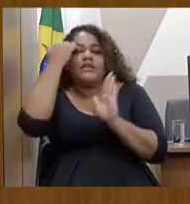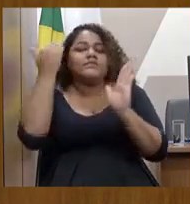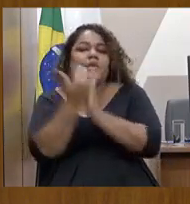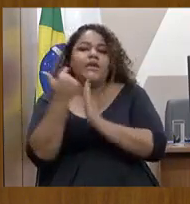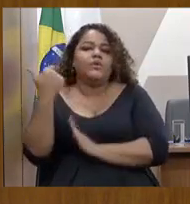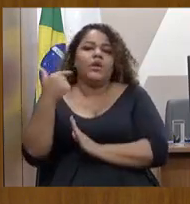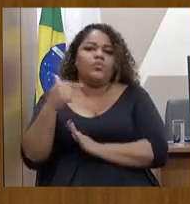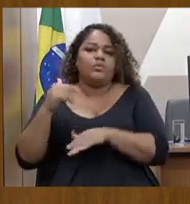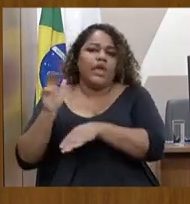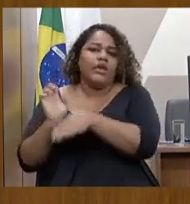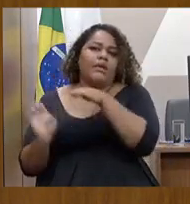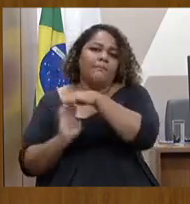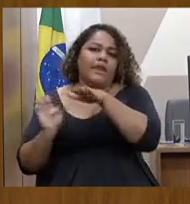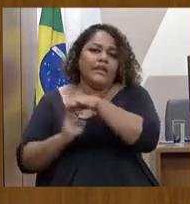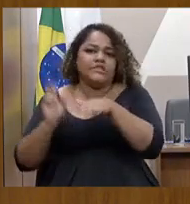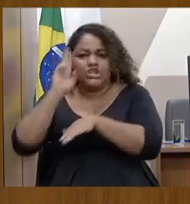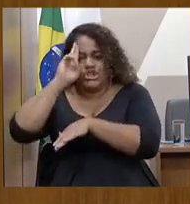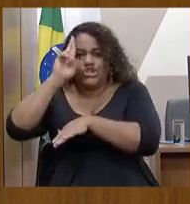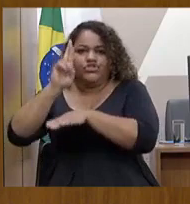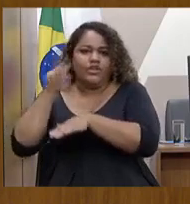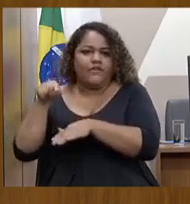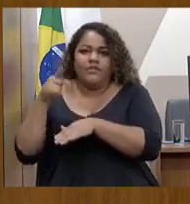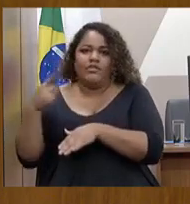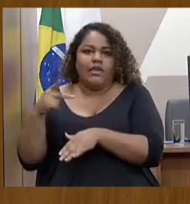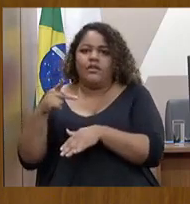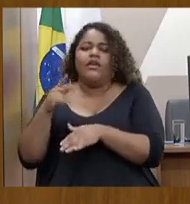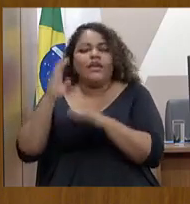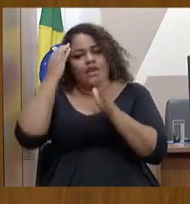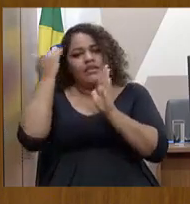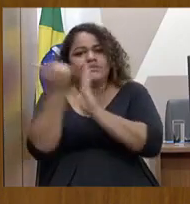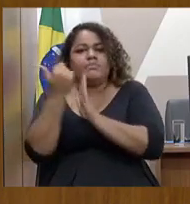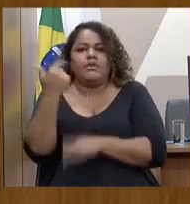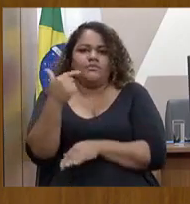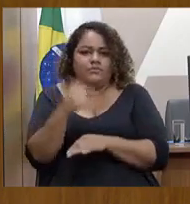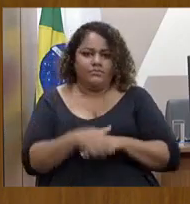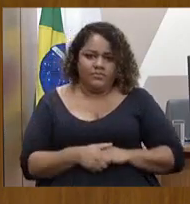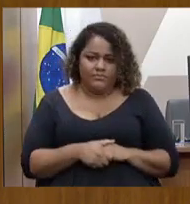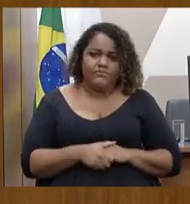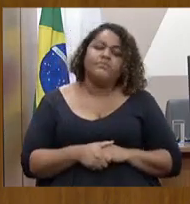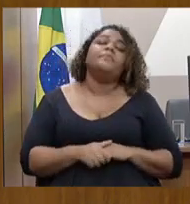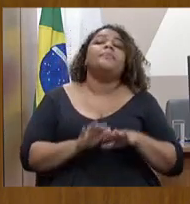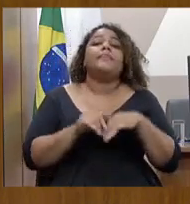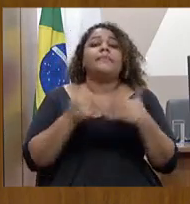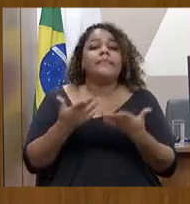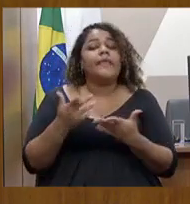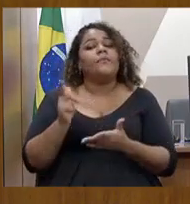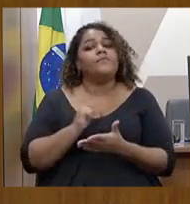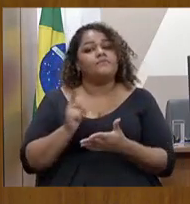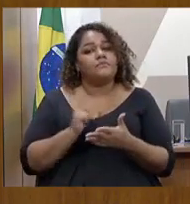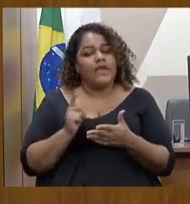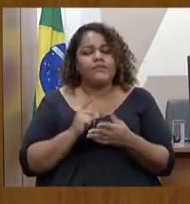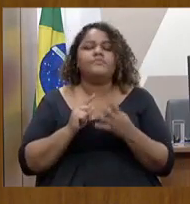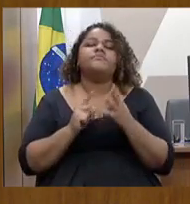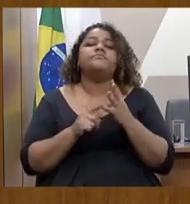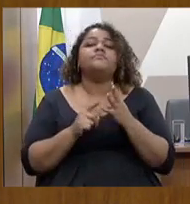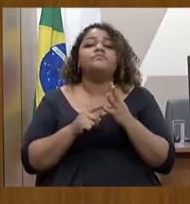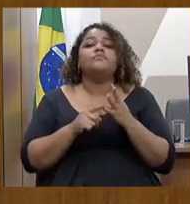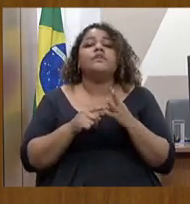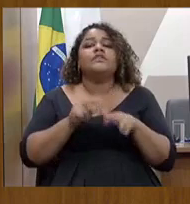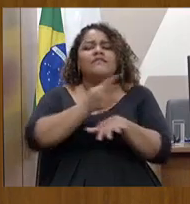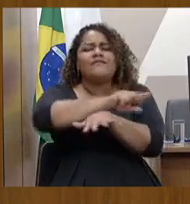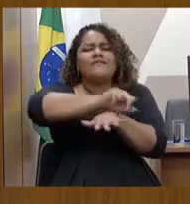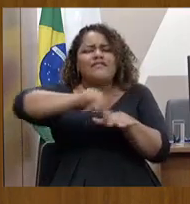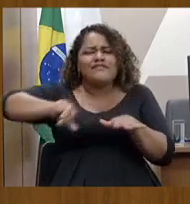gente traçou esse perfil da seguinte forma nós estamos diante de um aumento do número de acidentes típicos de trabalho com na sua predominância